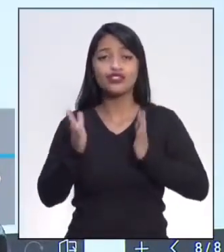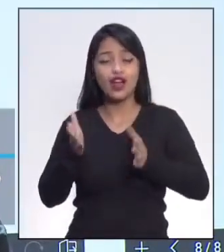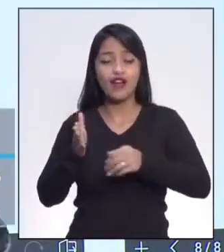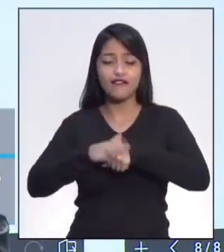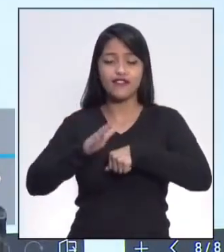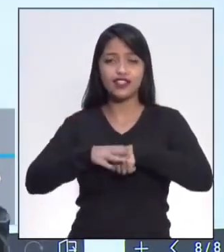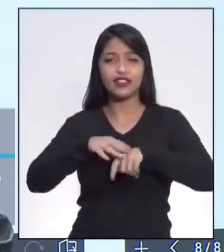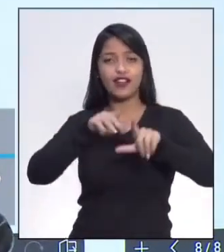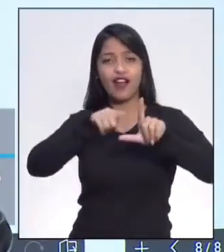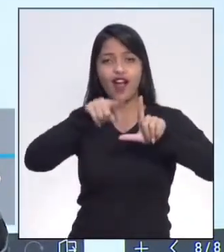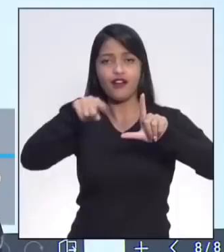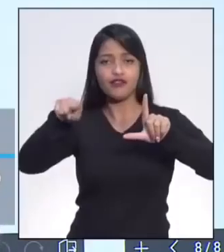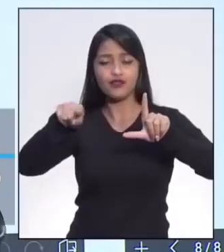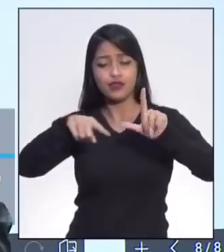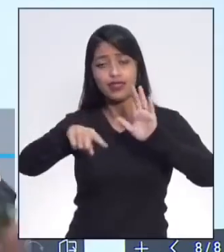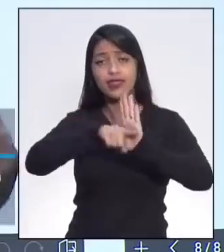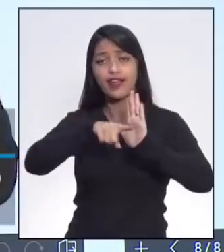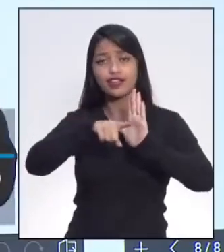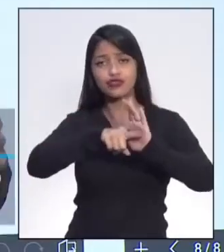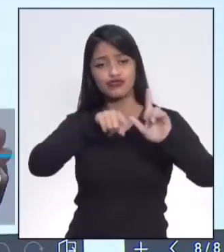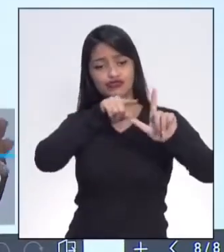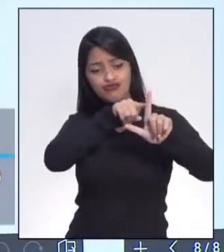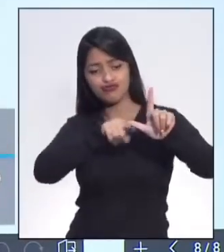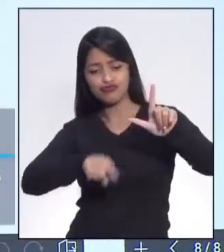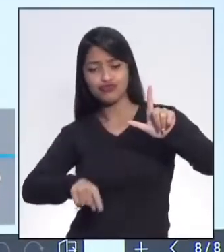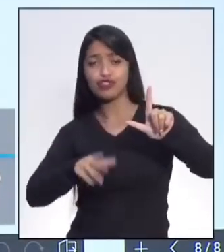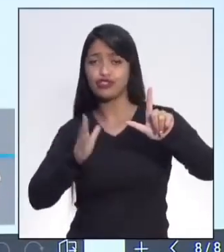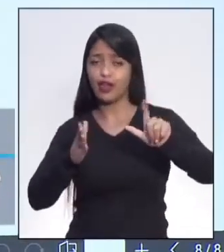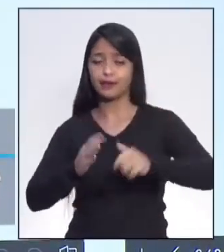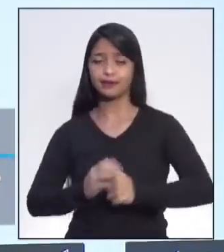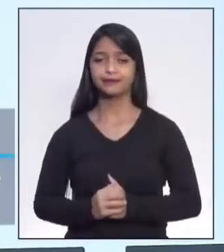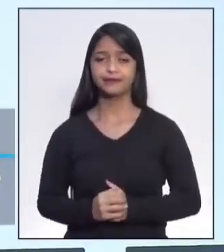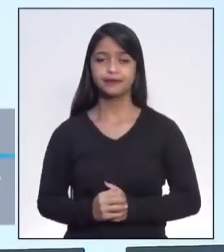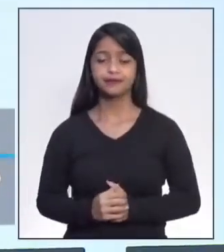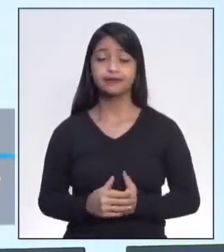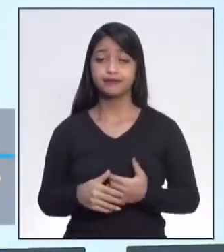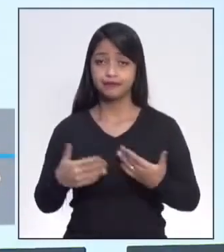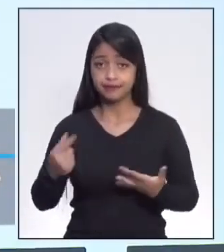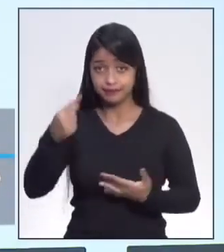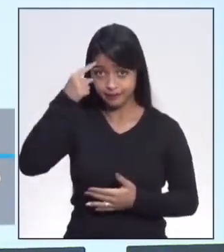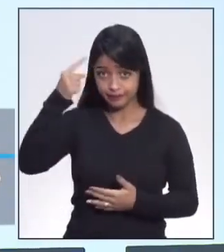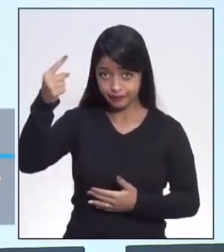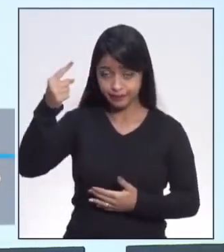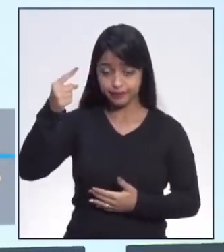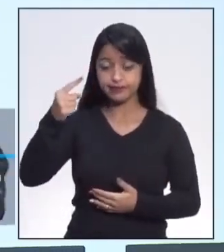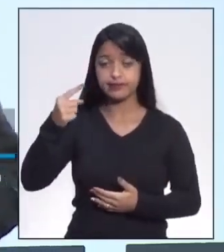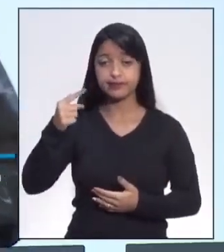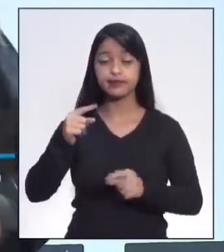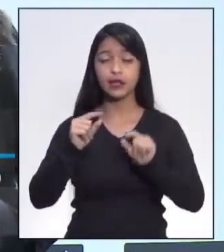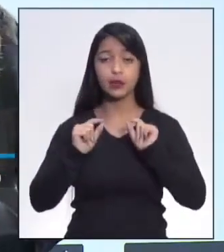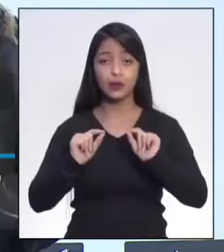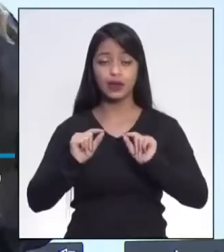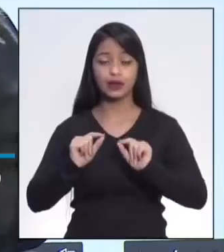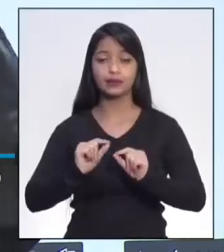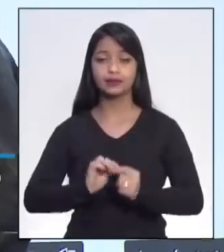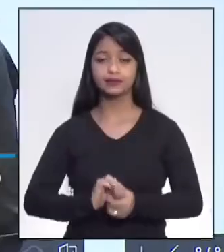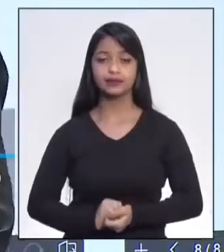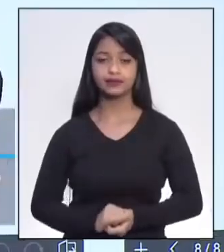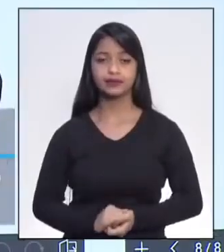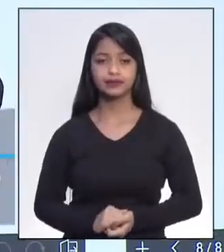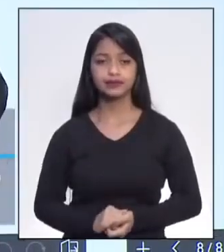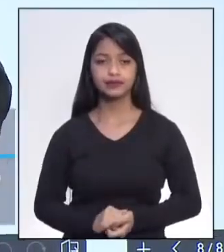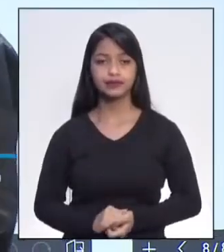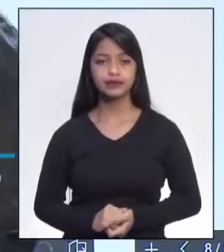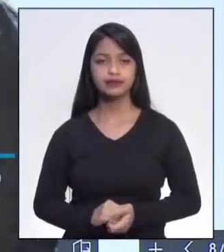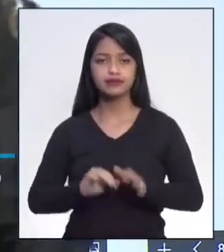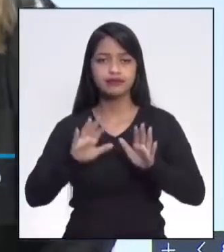valores negativos sem problema nenhum. Seguindo, então, essa ideia da substituição, lembrando que... Eu só